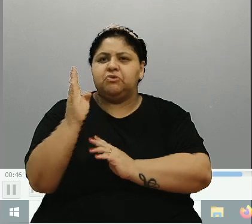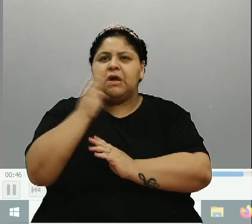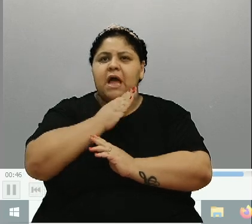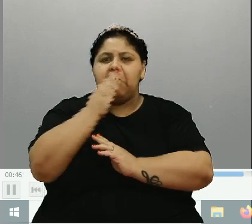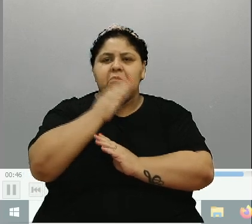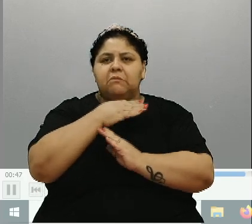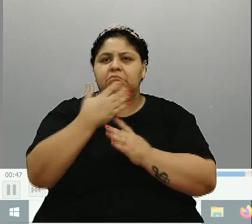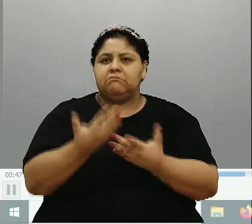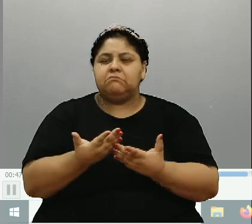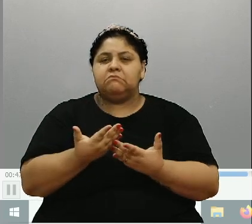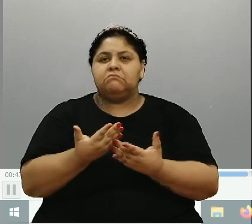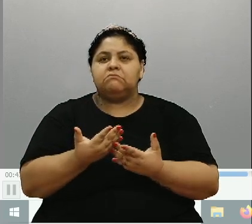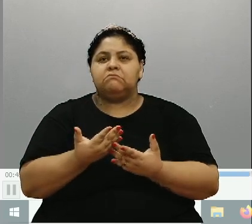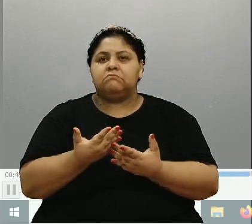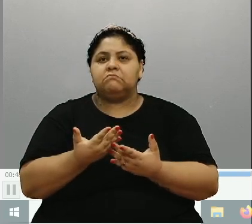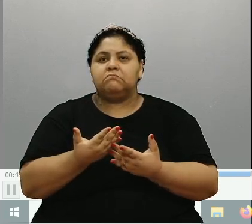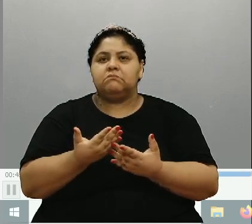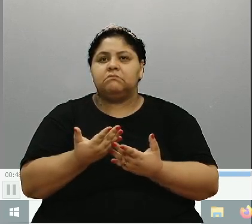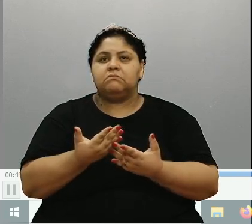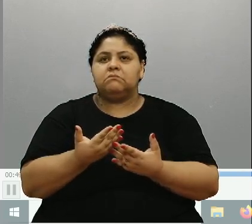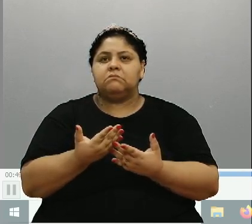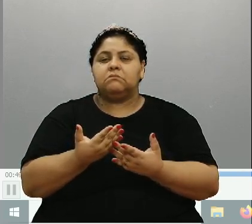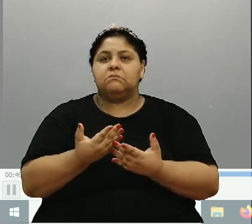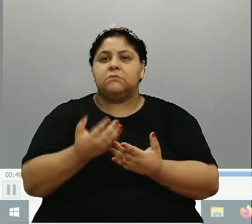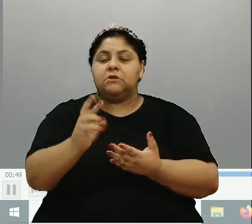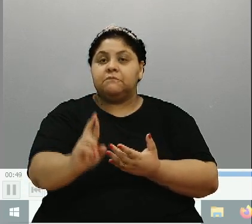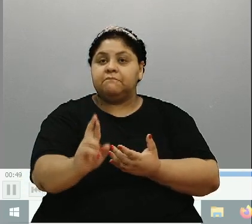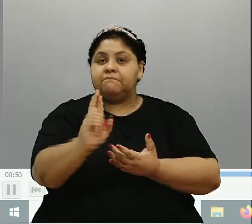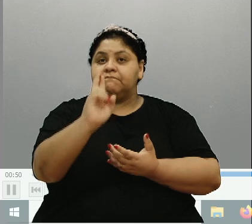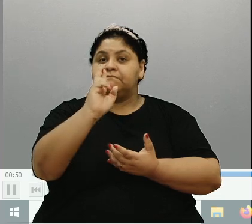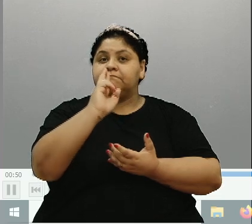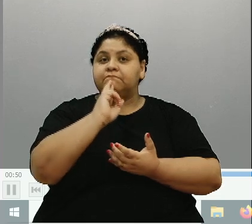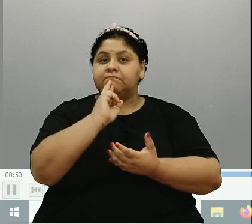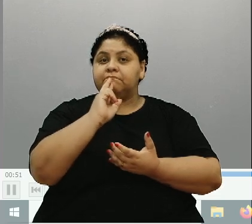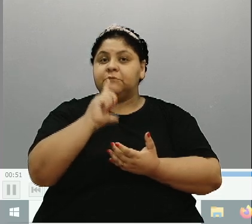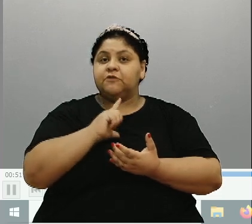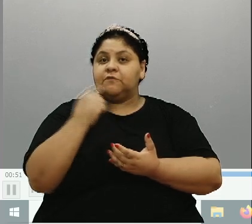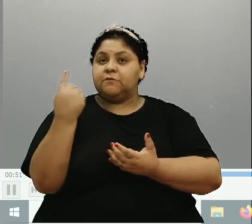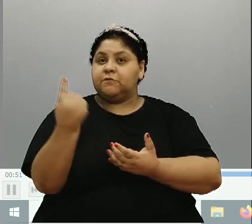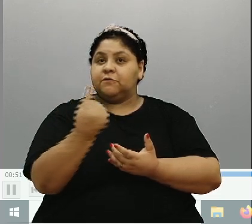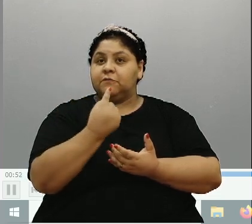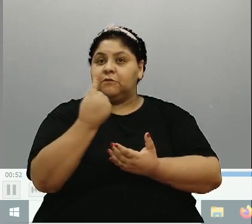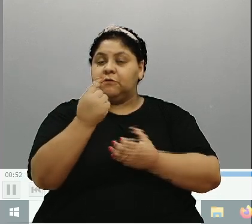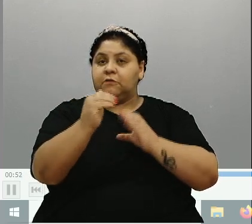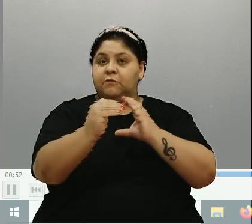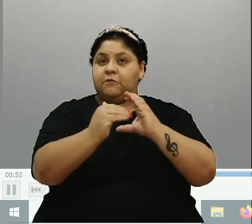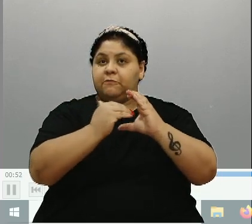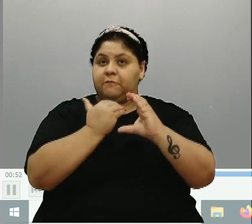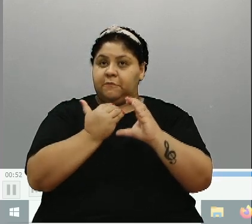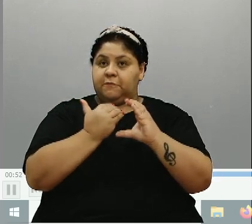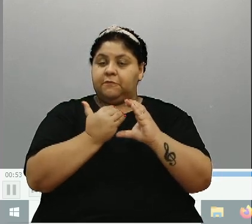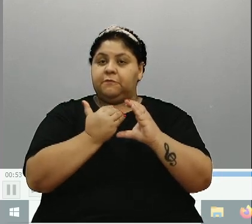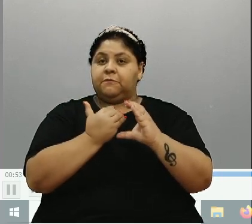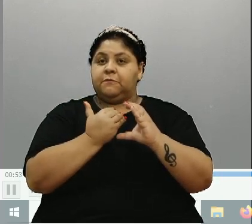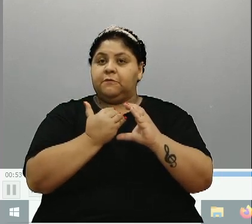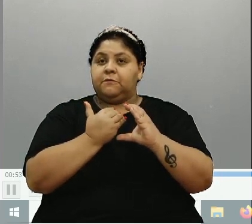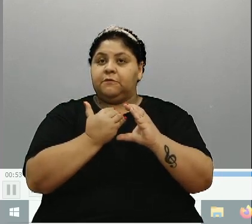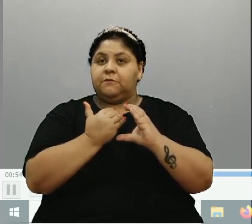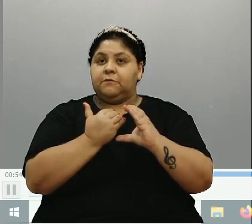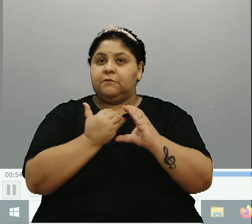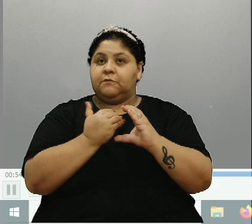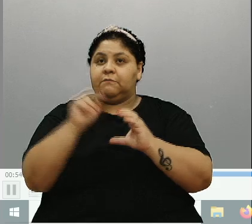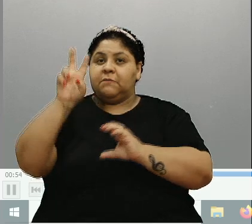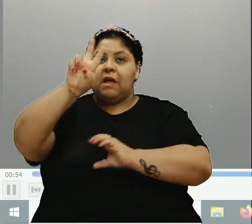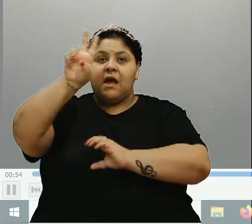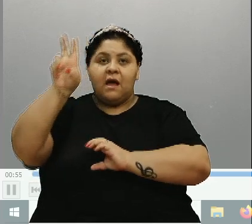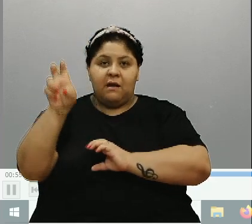repentina e a única resposta que obtivemos por e-mail foi, abre